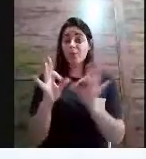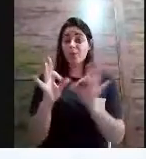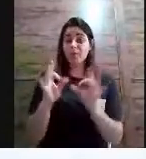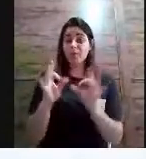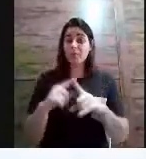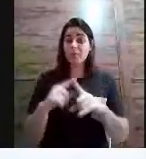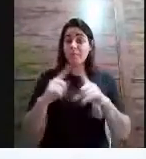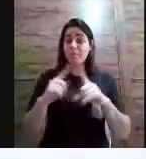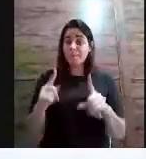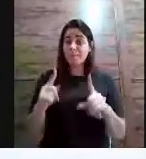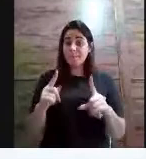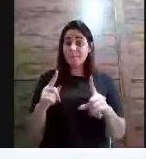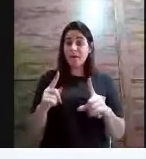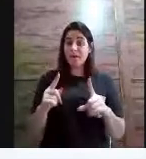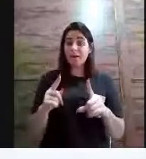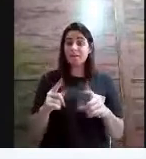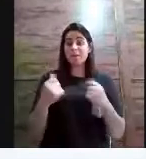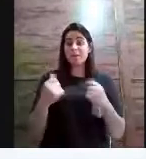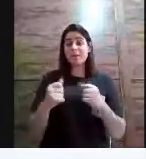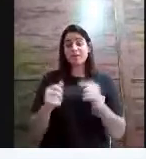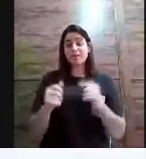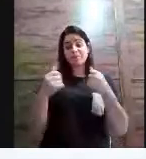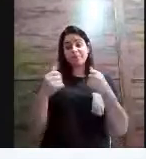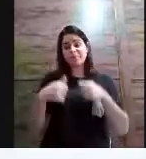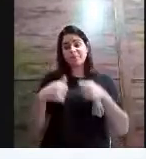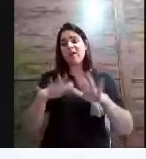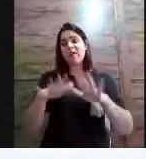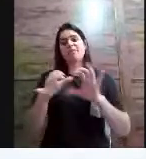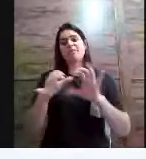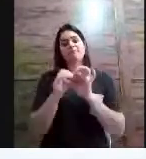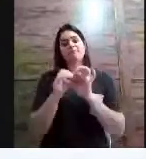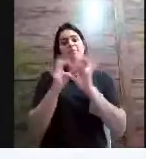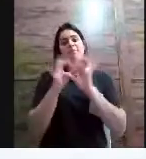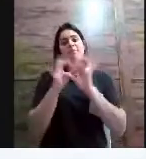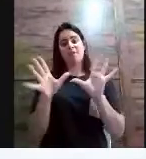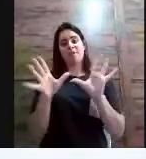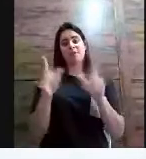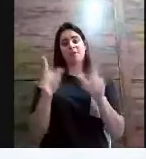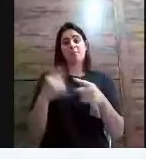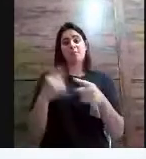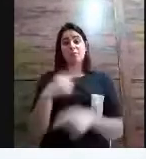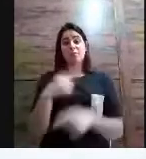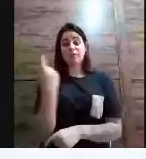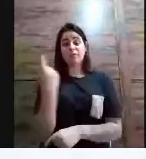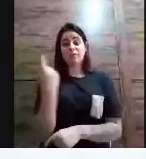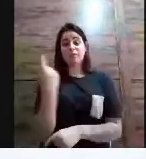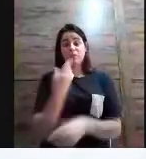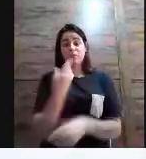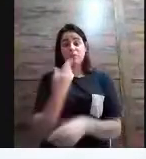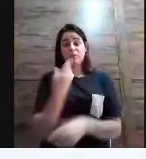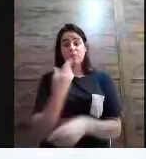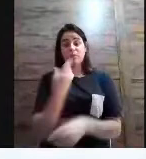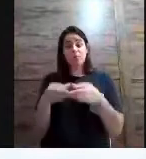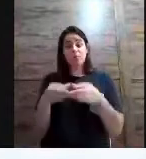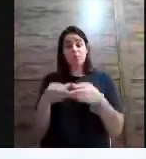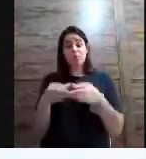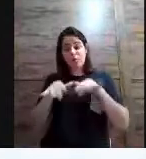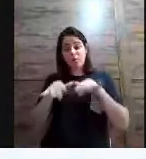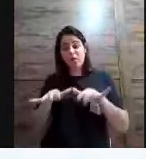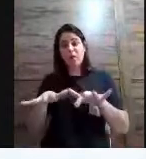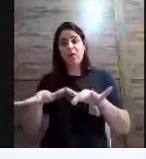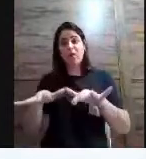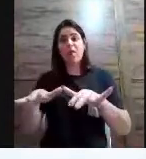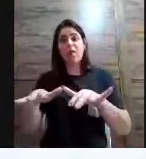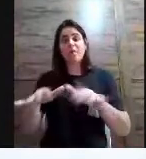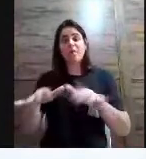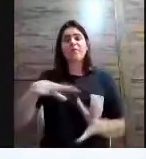fazer isso tocar o barco. Bacana. Porque nós temos uma rede de distribuição de vacina, a gente manda vacina lá